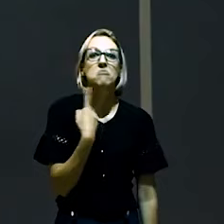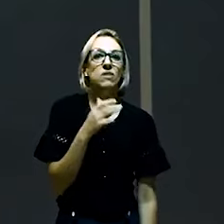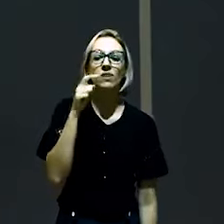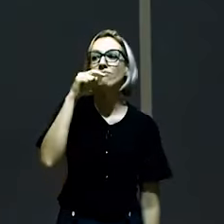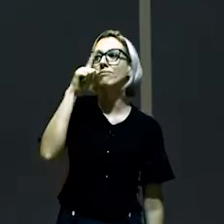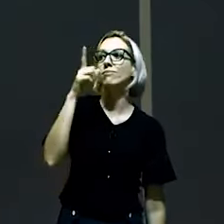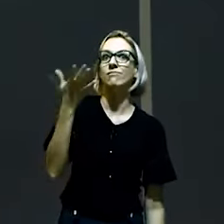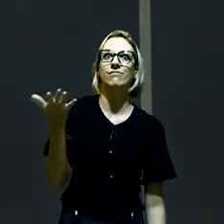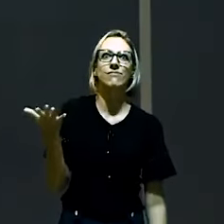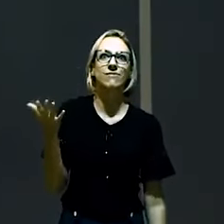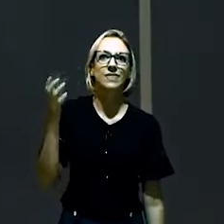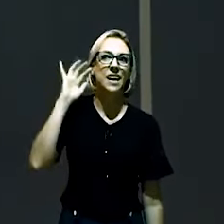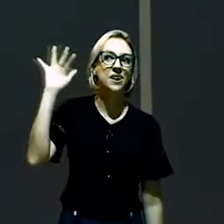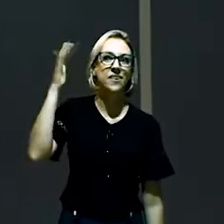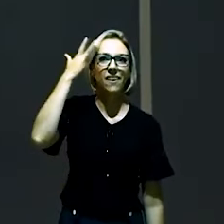ouro.